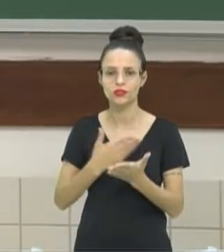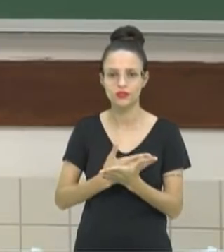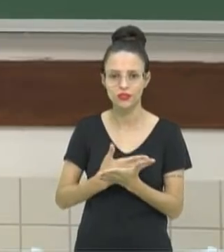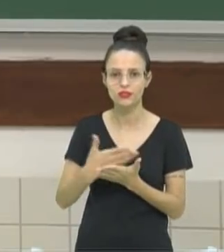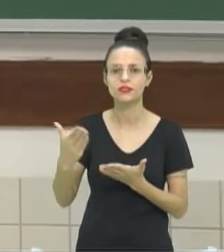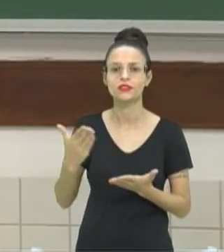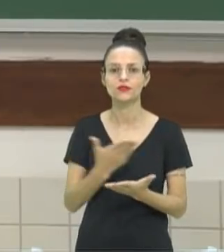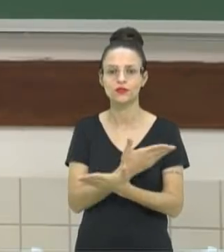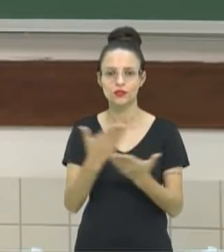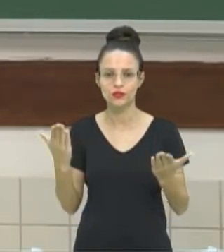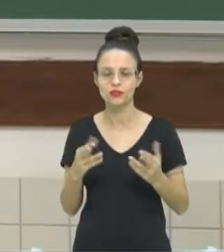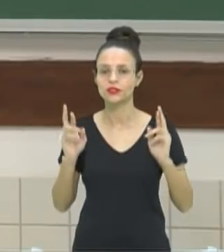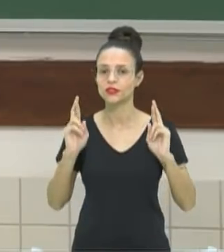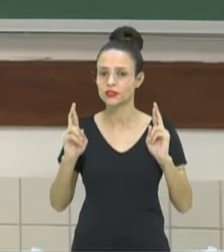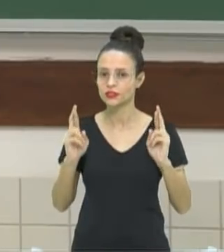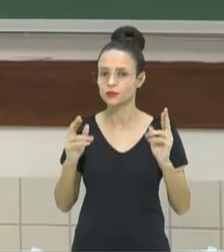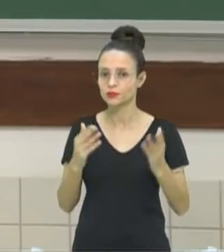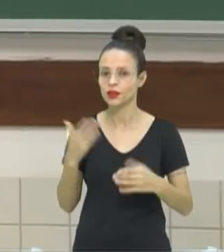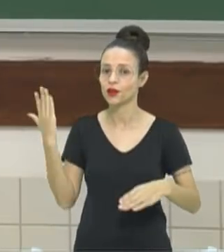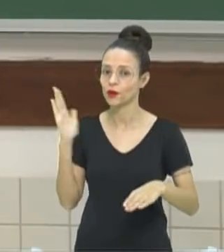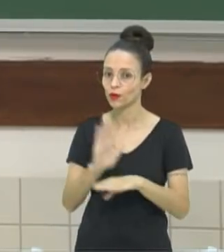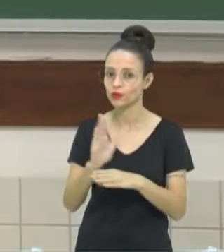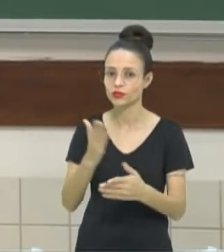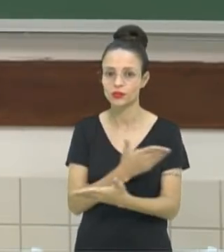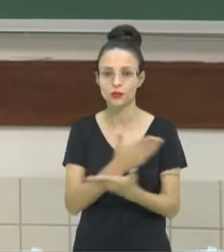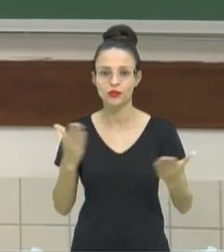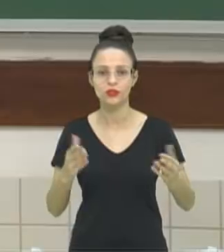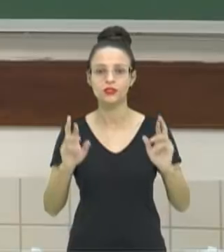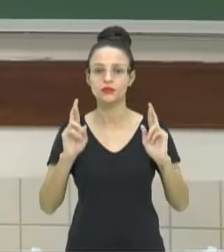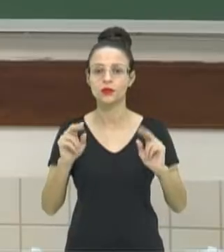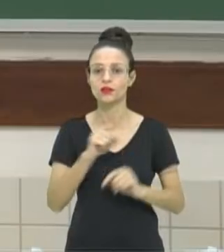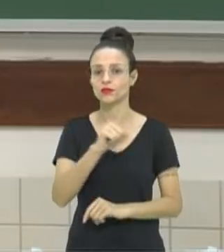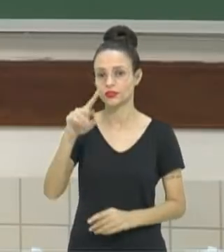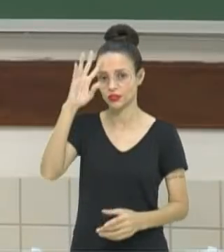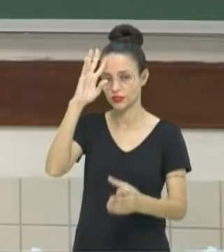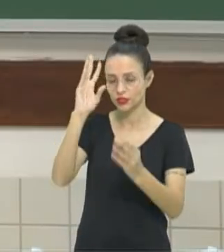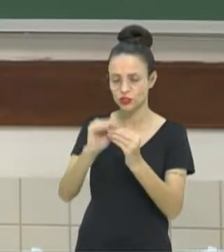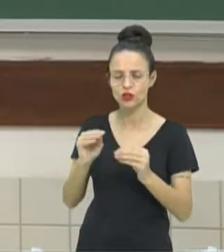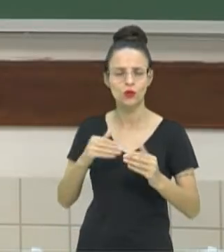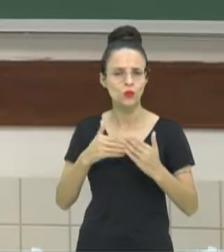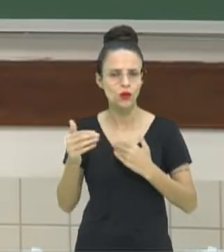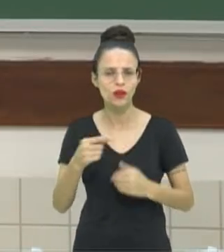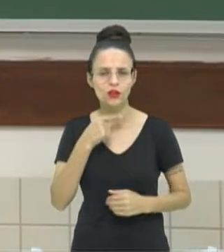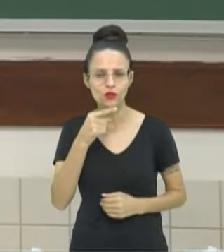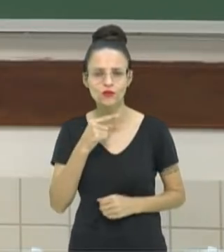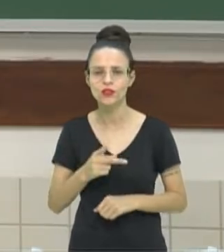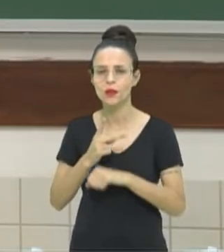com vocês. Espero ter contribuído, que vocês tenham entendido. Qualquer